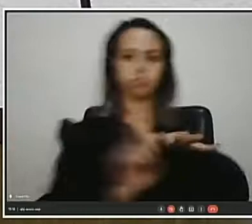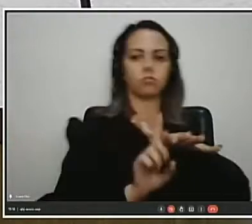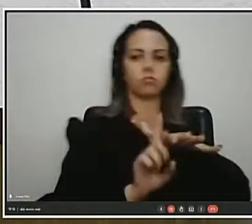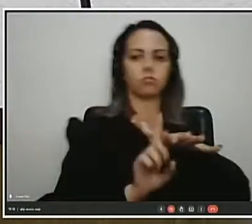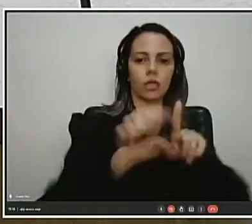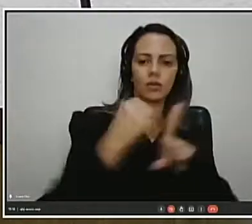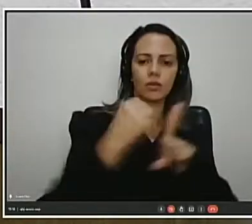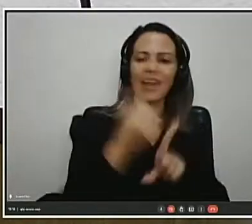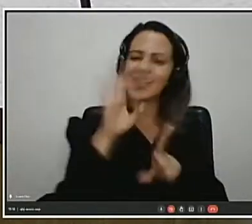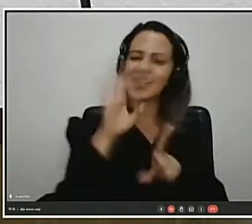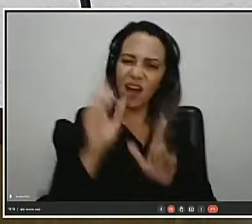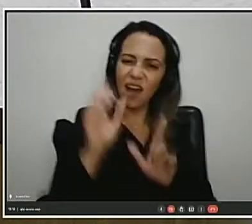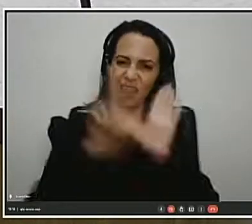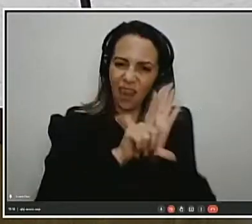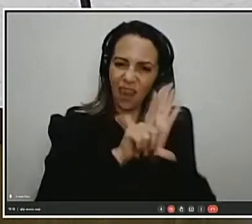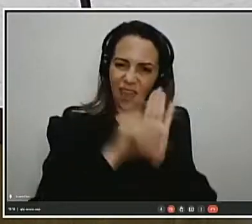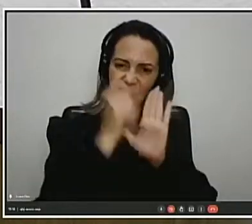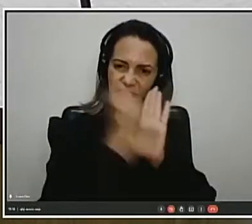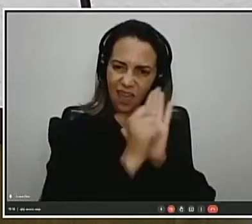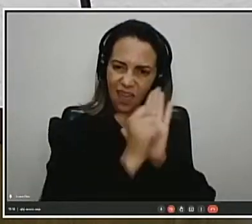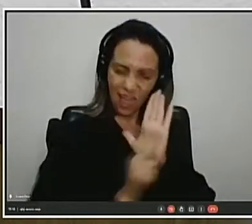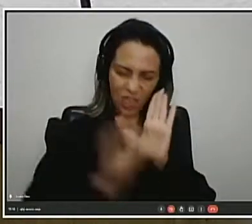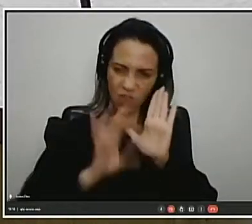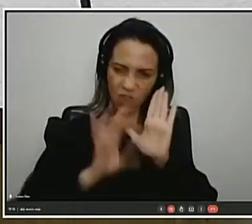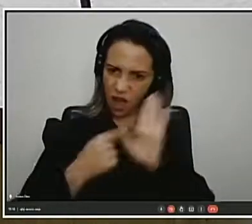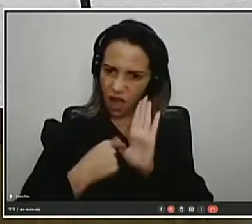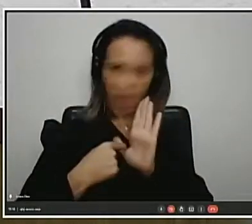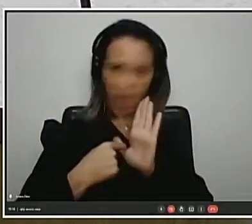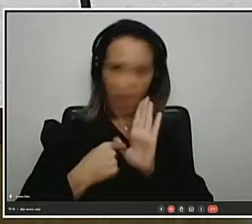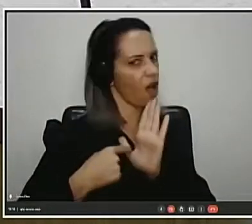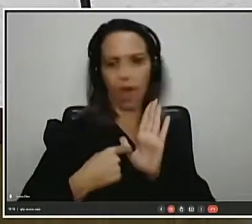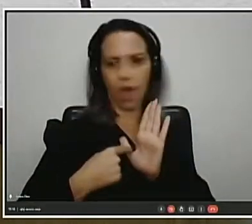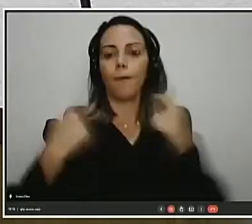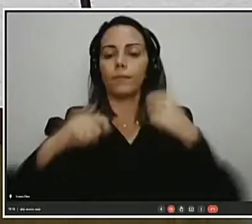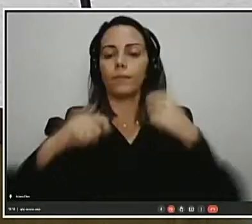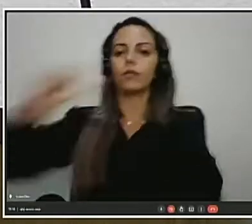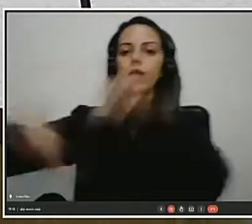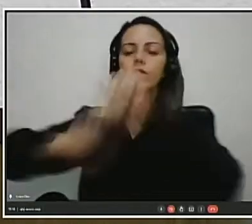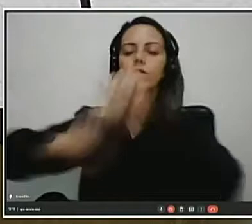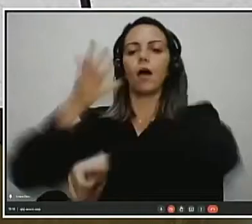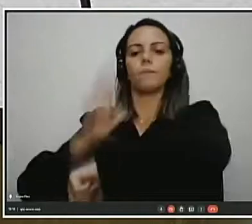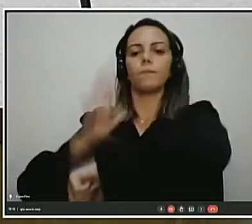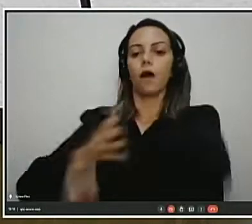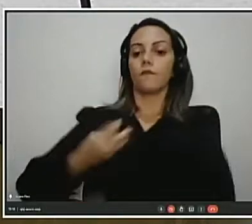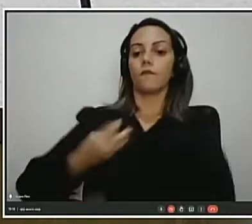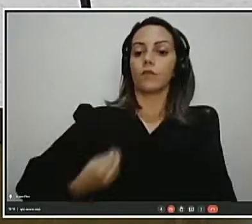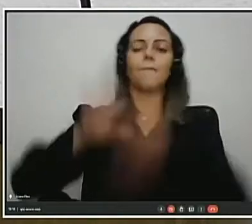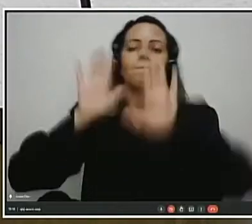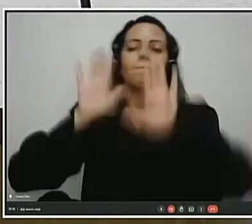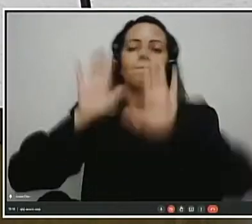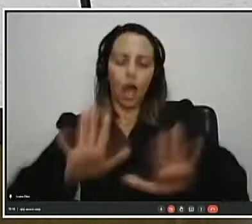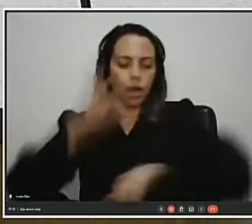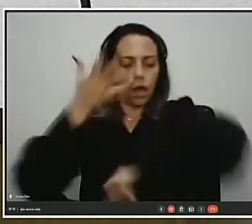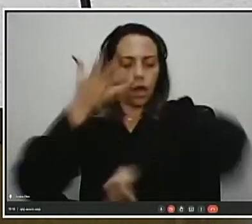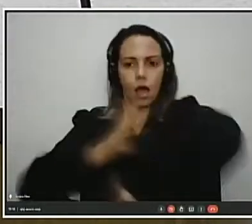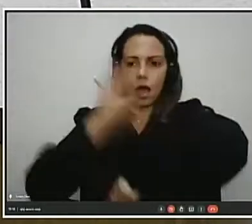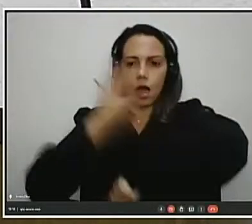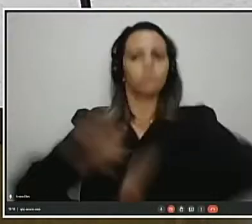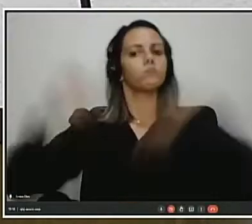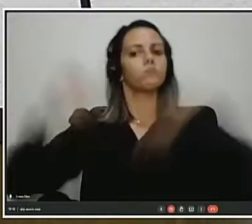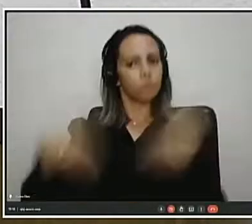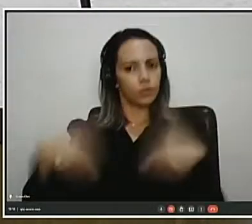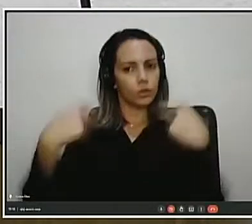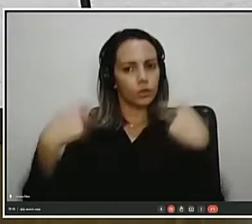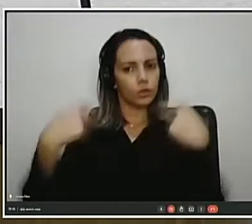apenas letra para se transformar em prática e vida. Entretanto, na prática, requer